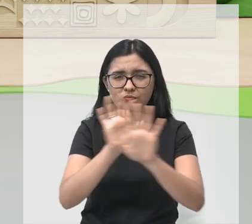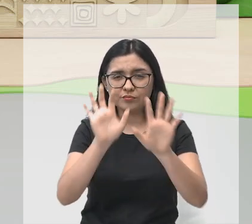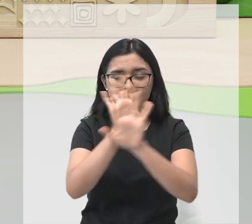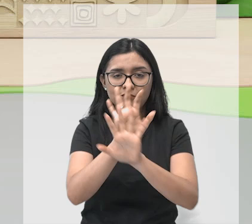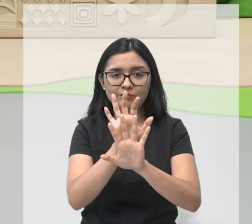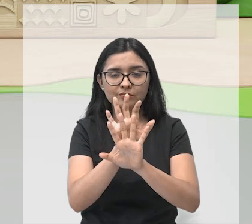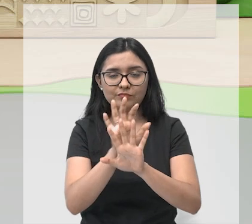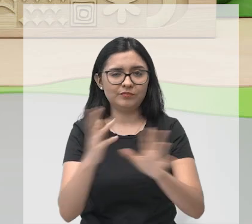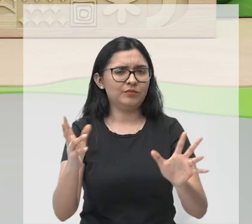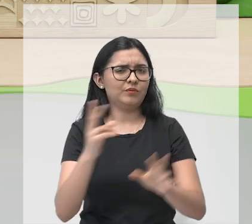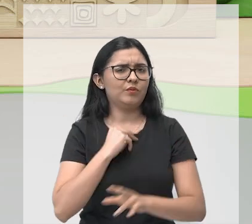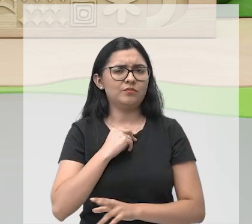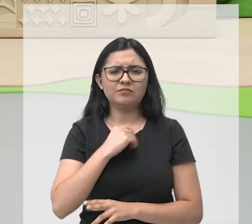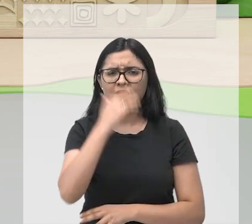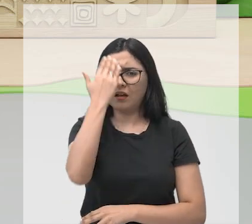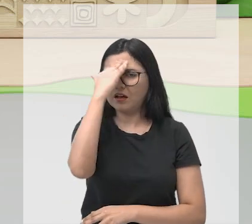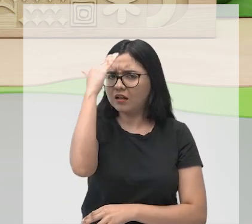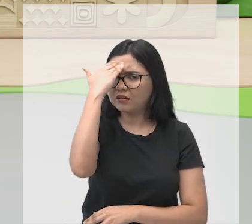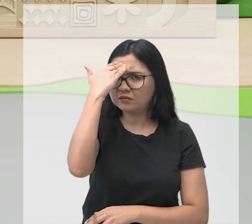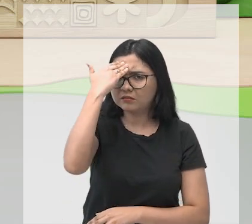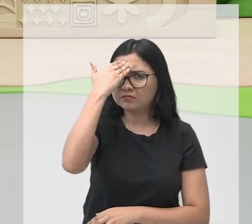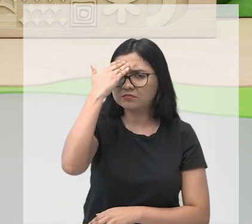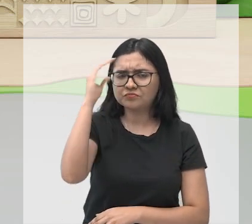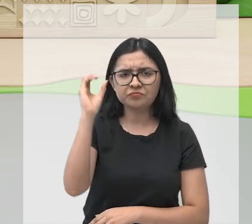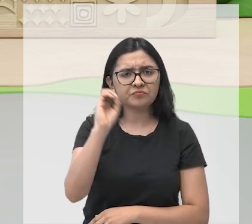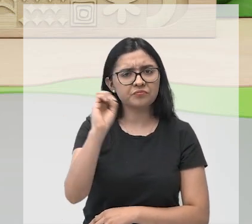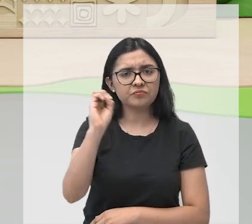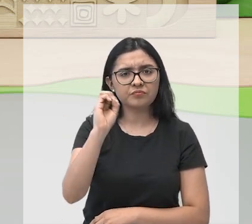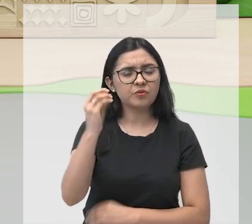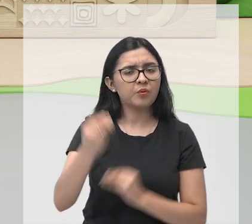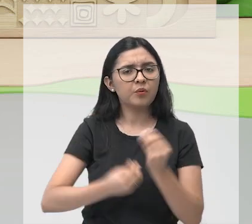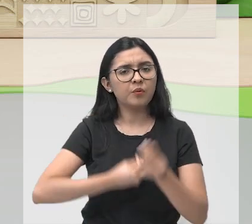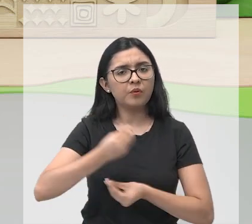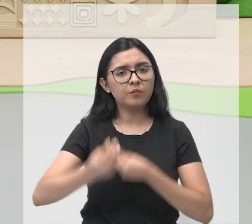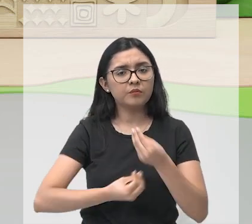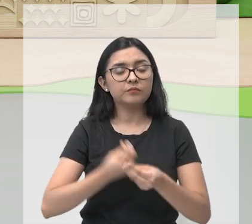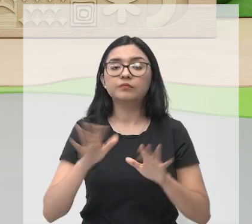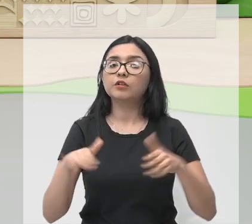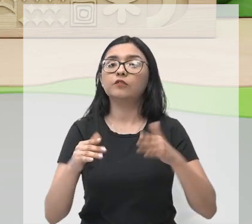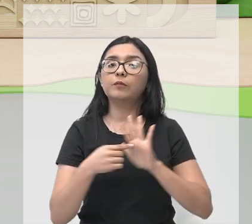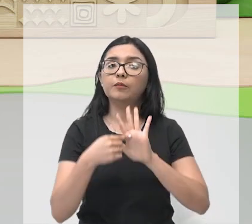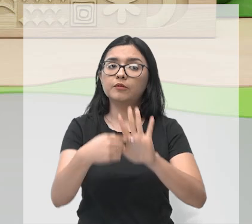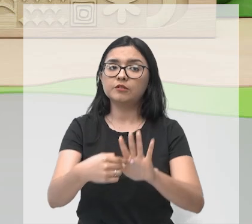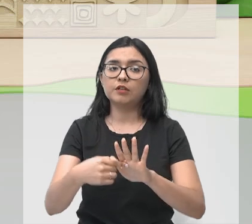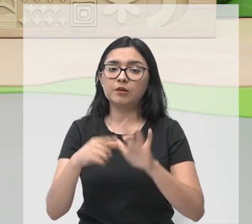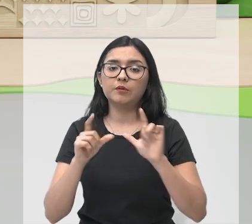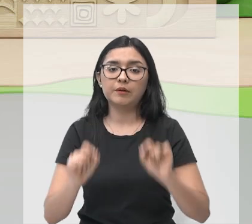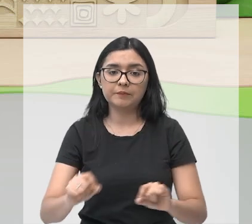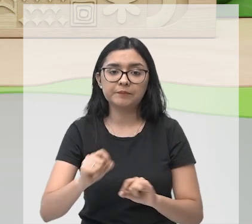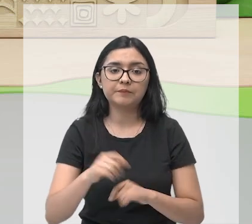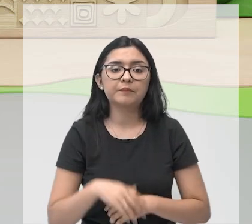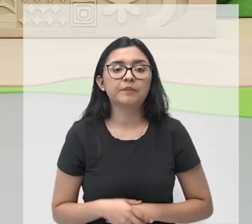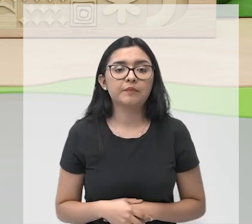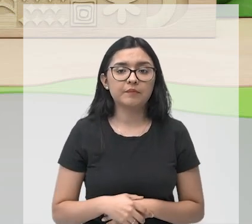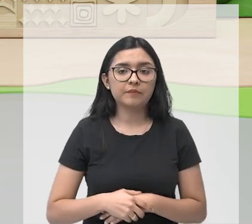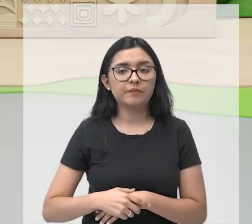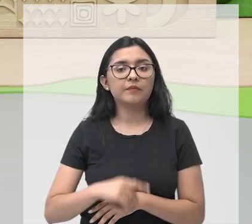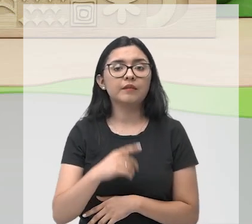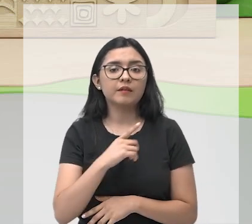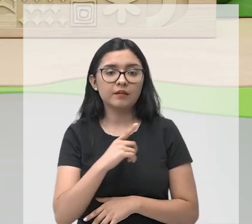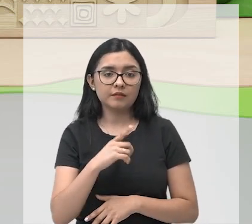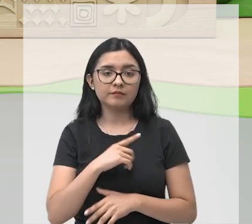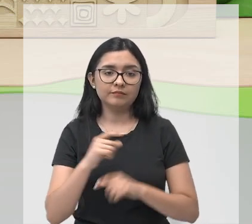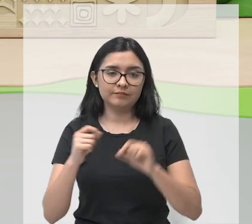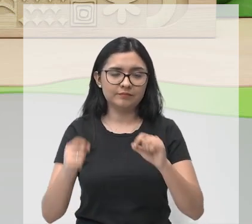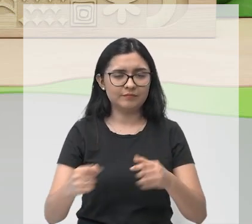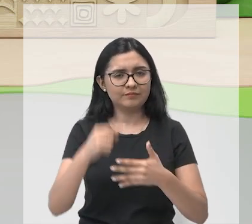Pronto, professora, não entendi nada. A gente vai mostrar para você aí exatamente essa